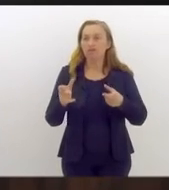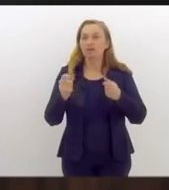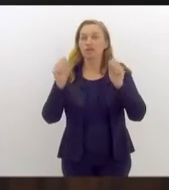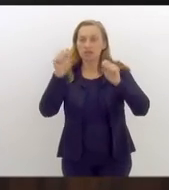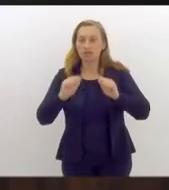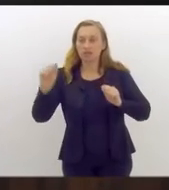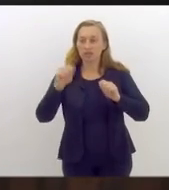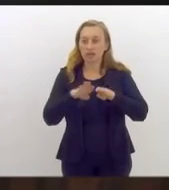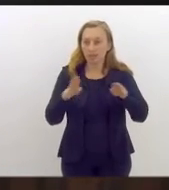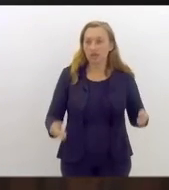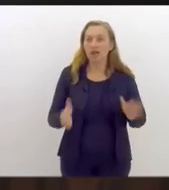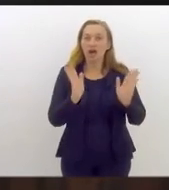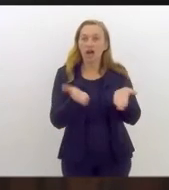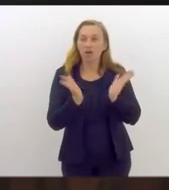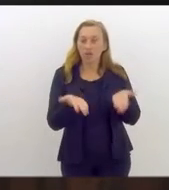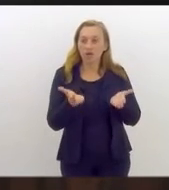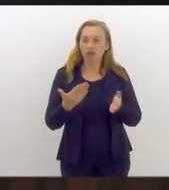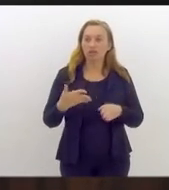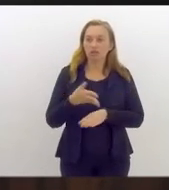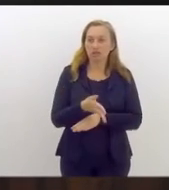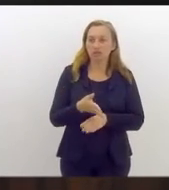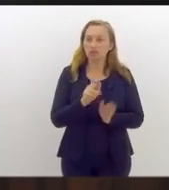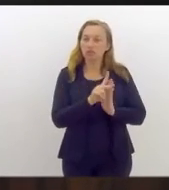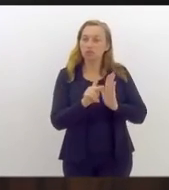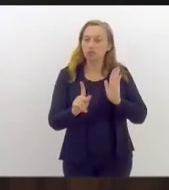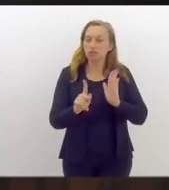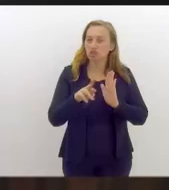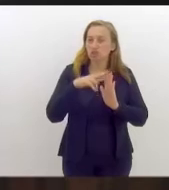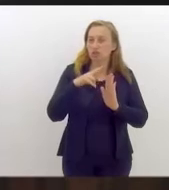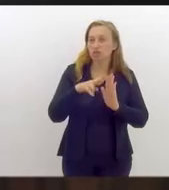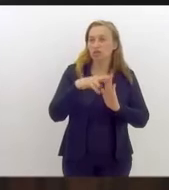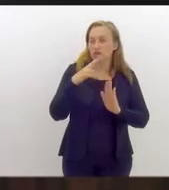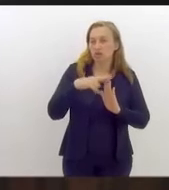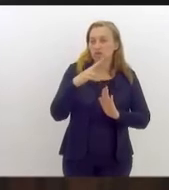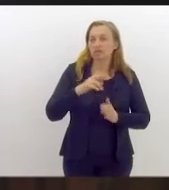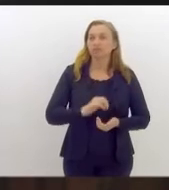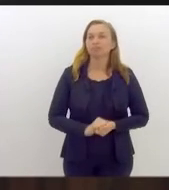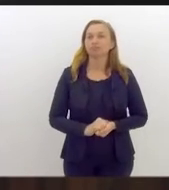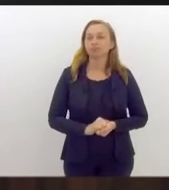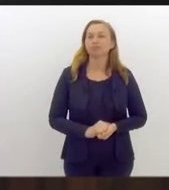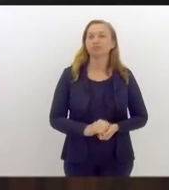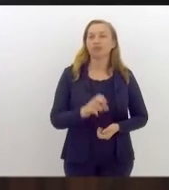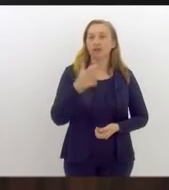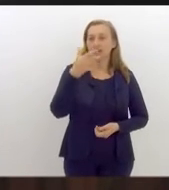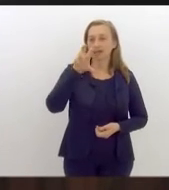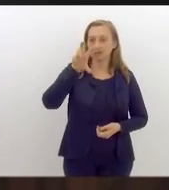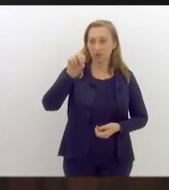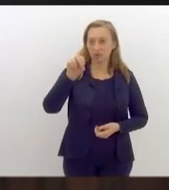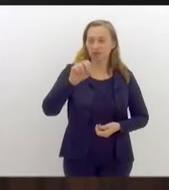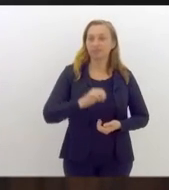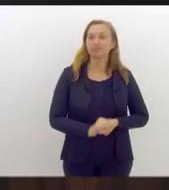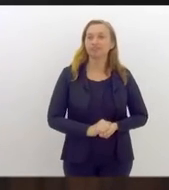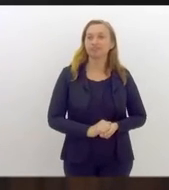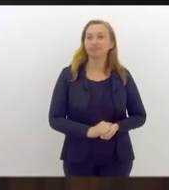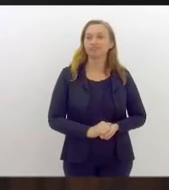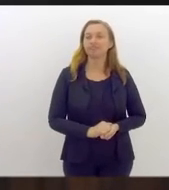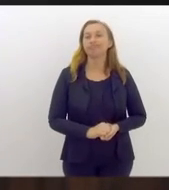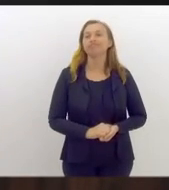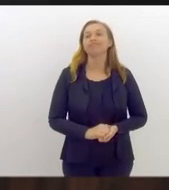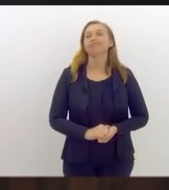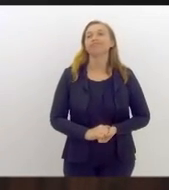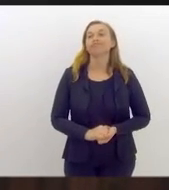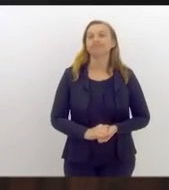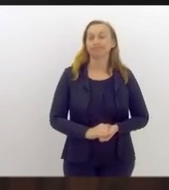mesa. Bom, agora nós entraremos nos projetos de resolução. São 50. Nós